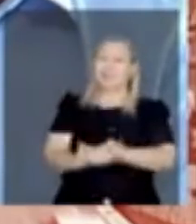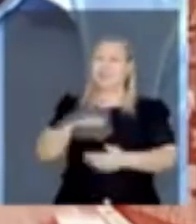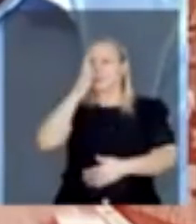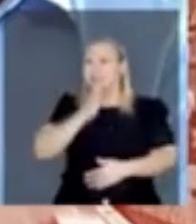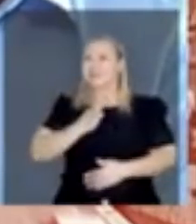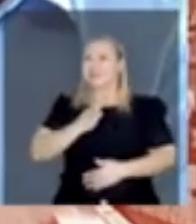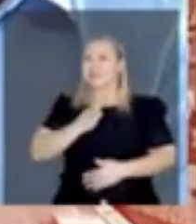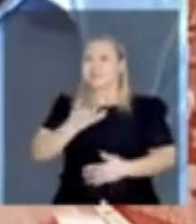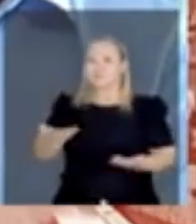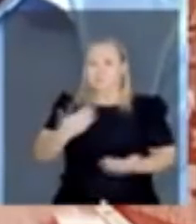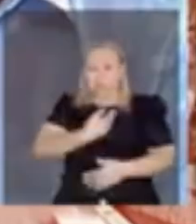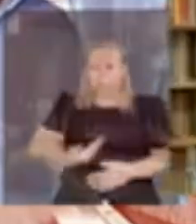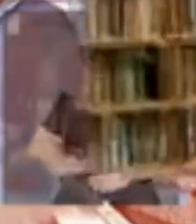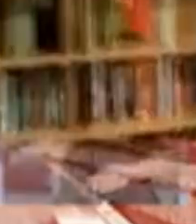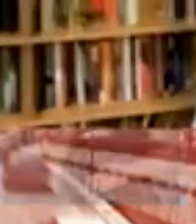compôs com Lula.